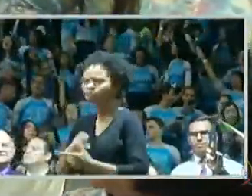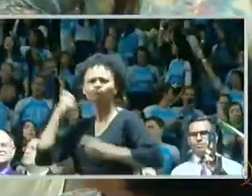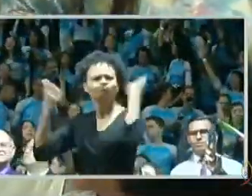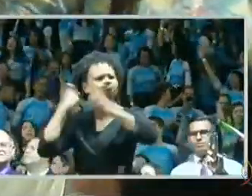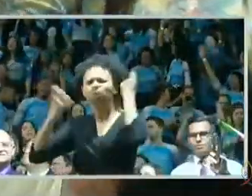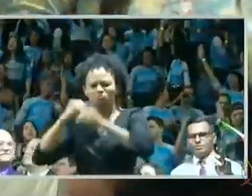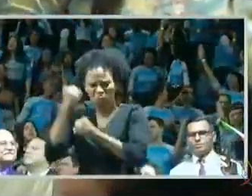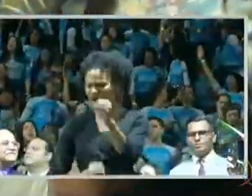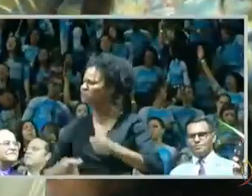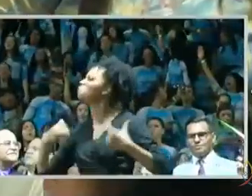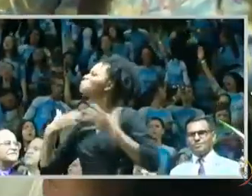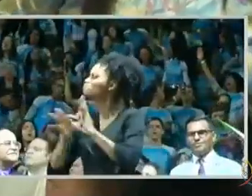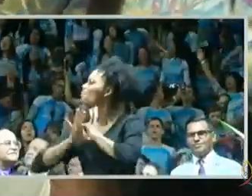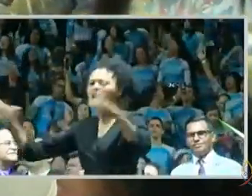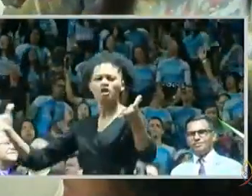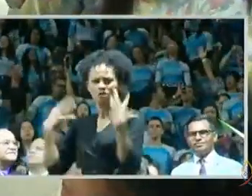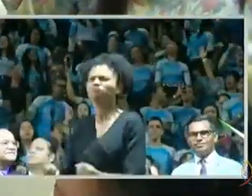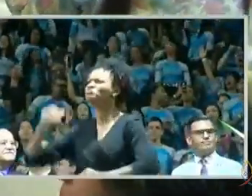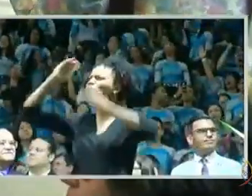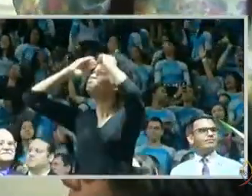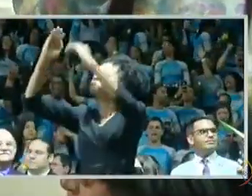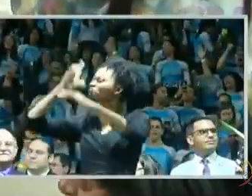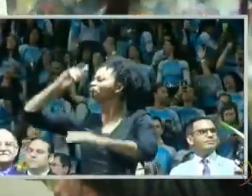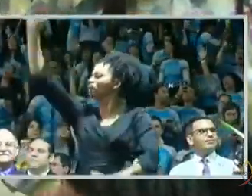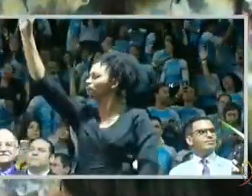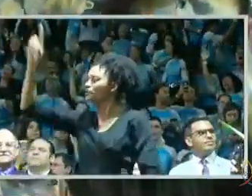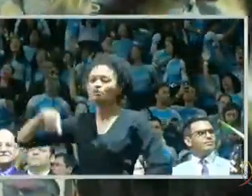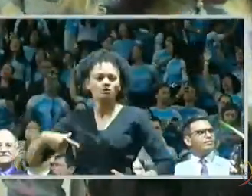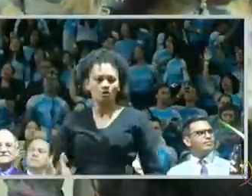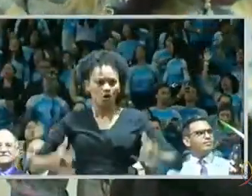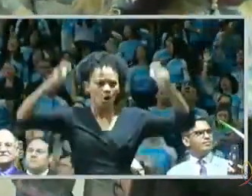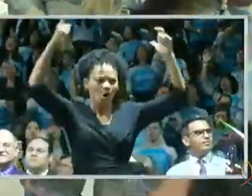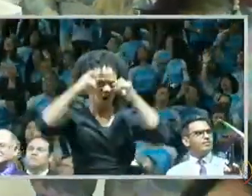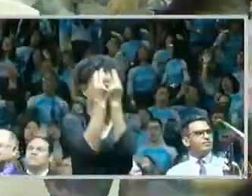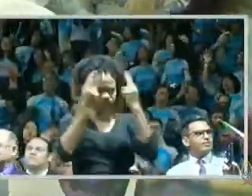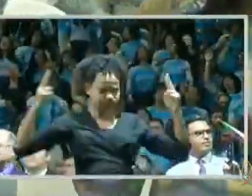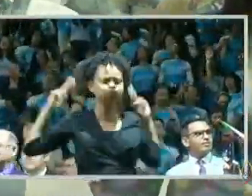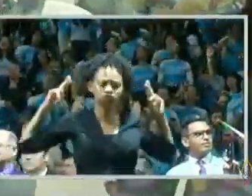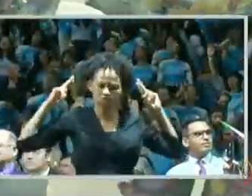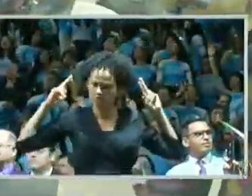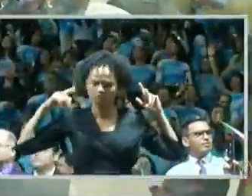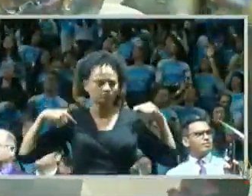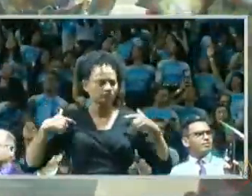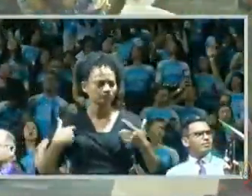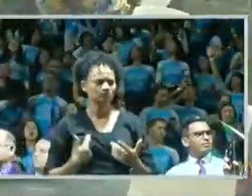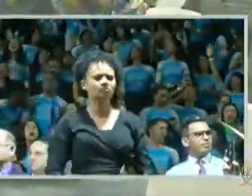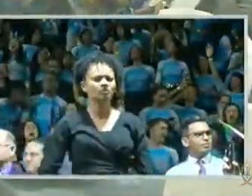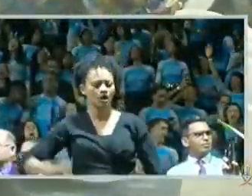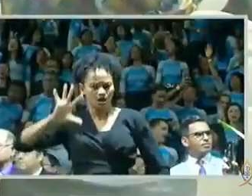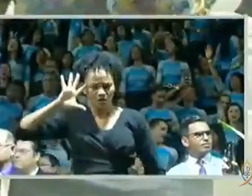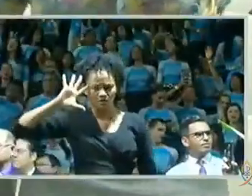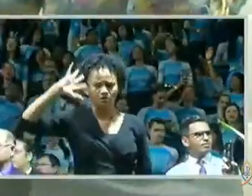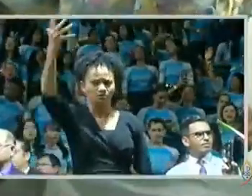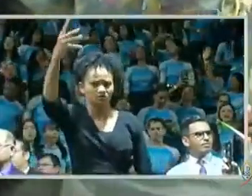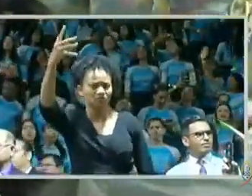em viver ou morrer. Indignado rei Nabucodonosor.